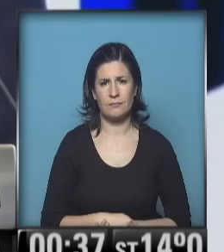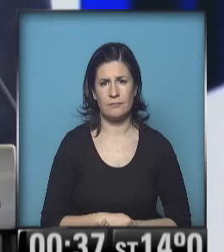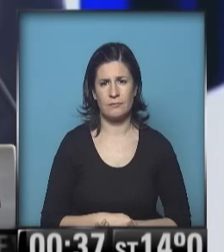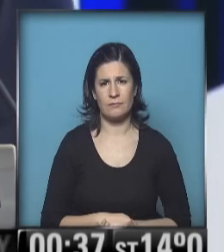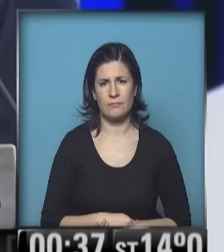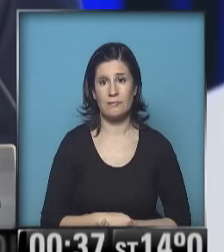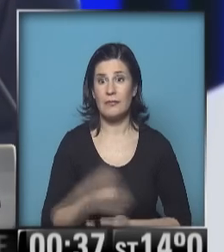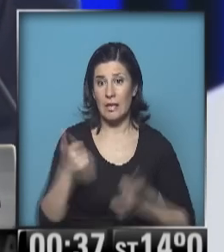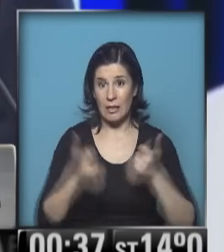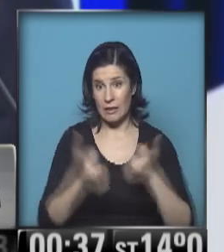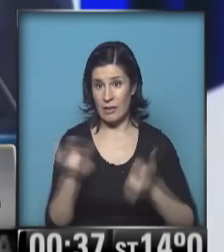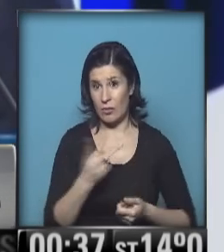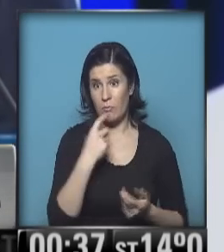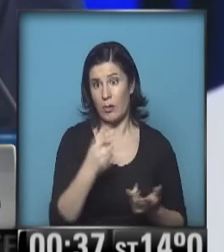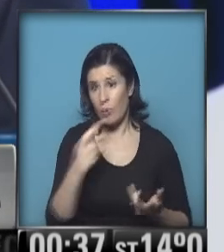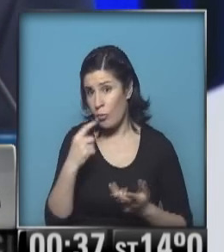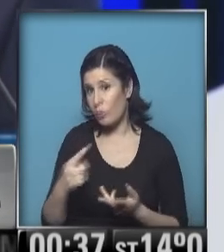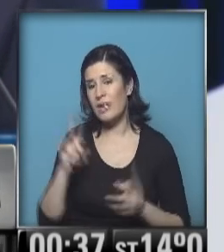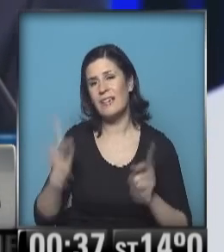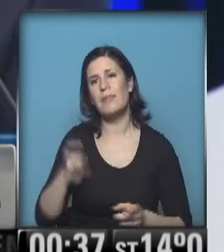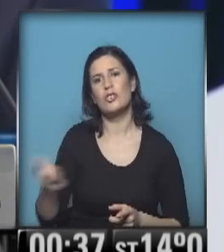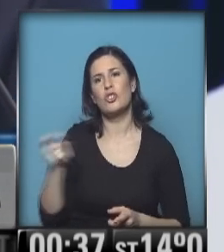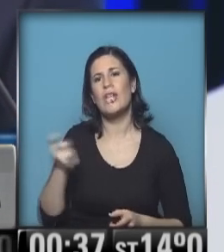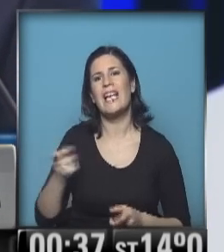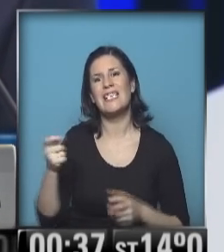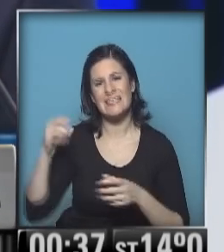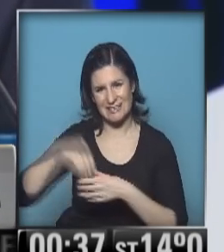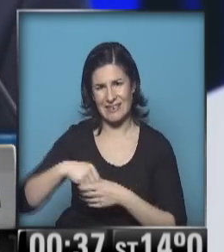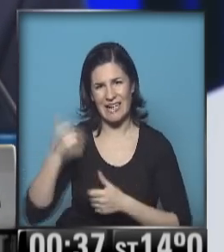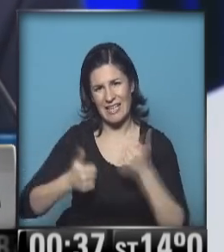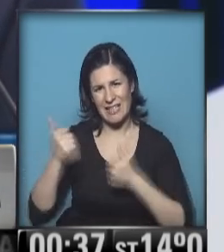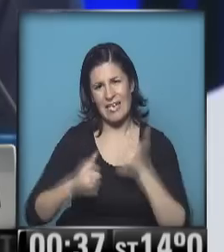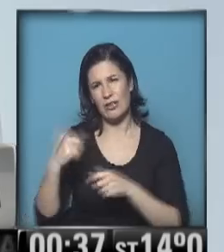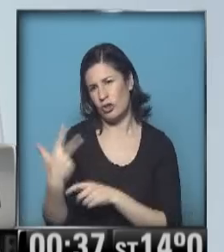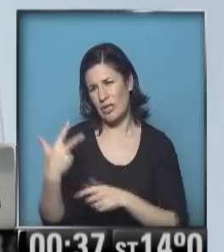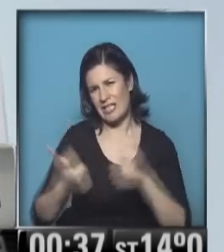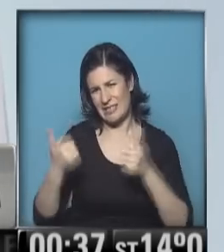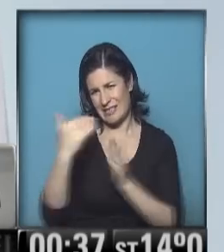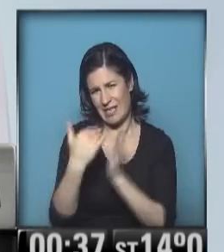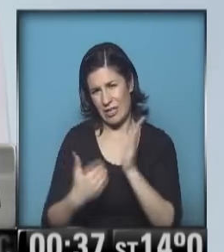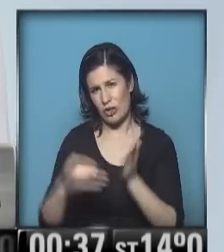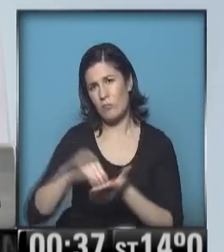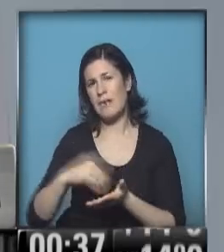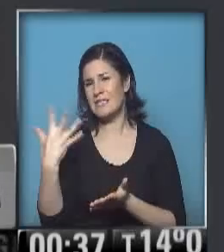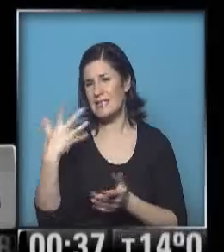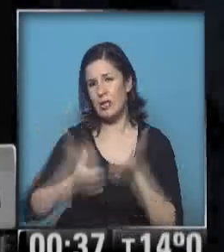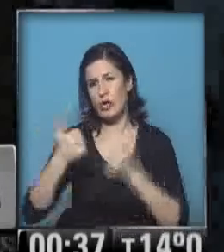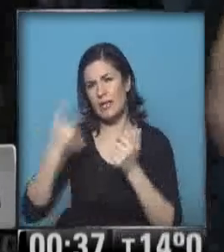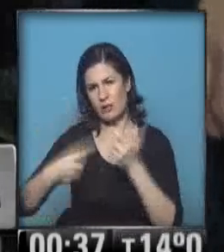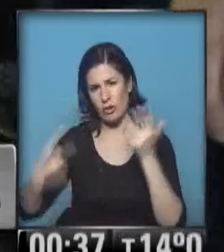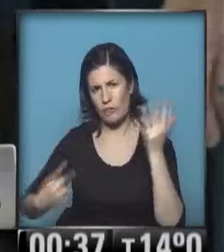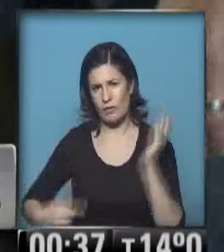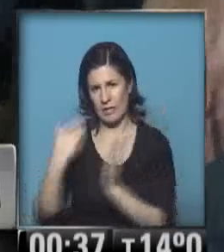Del debate também participaram o socialdemócrata Aécio Neves, em terceiro lugar em las encuestas, e outros 5 candidatos.